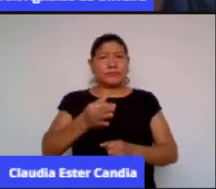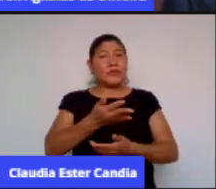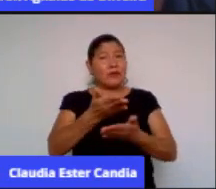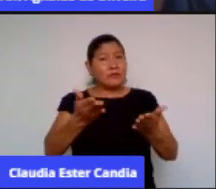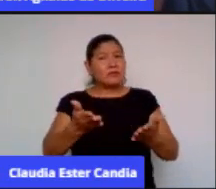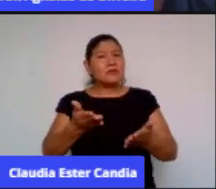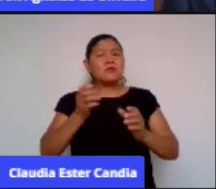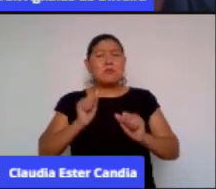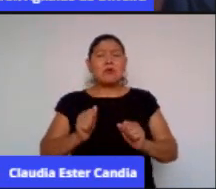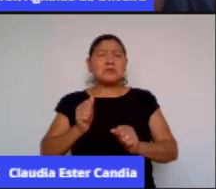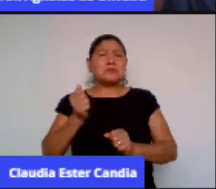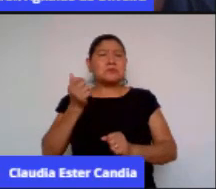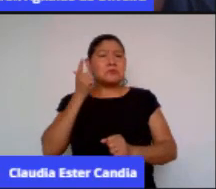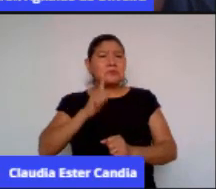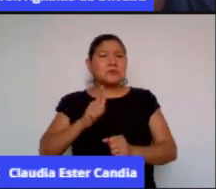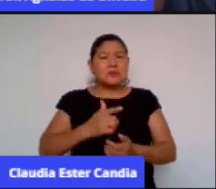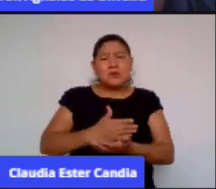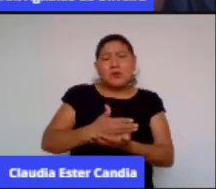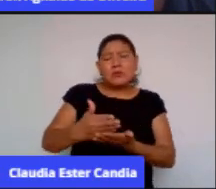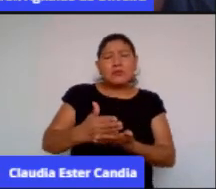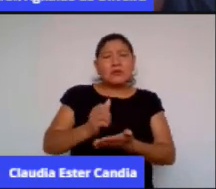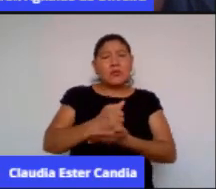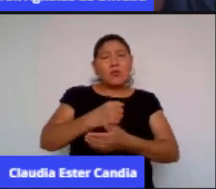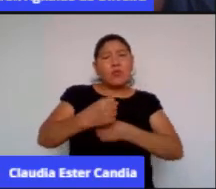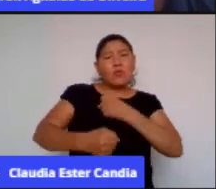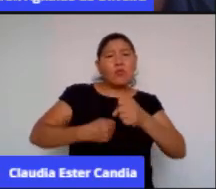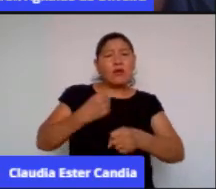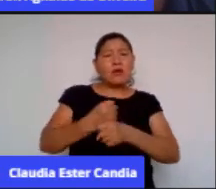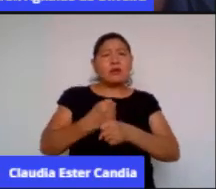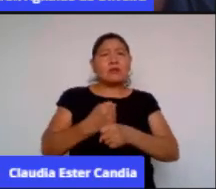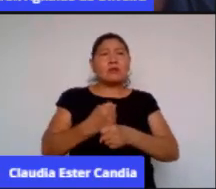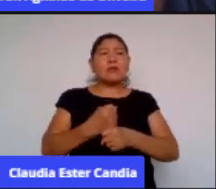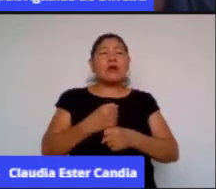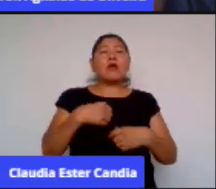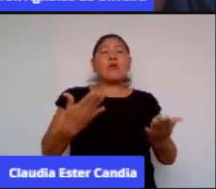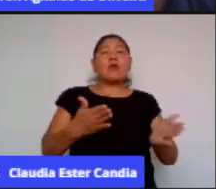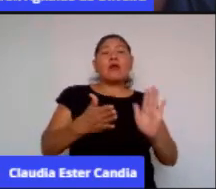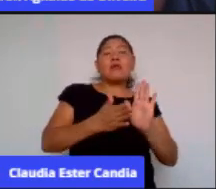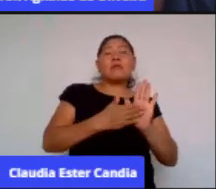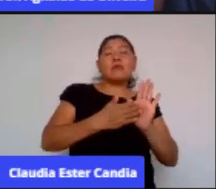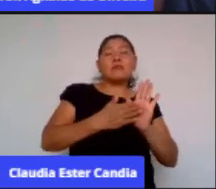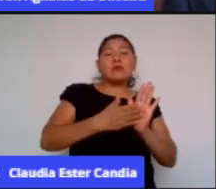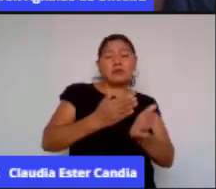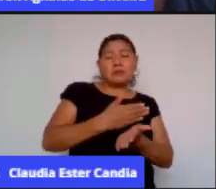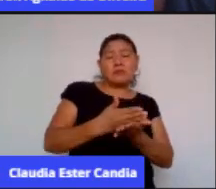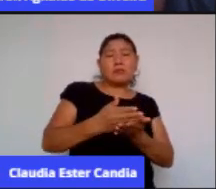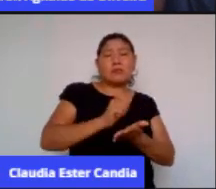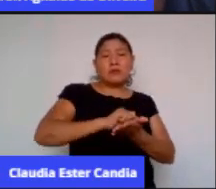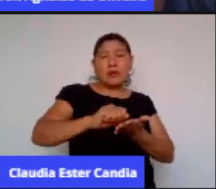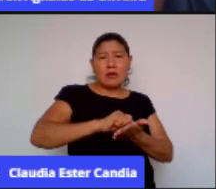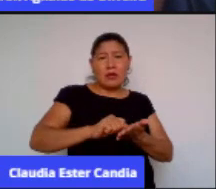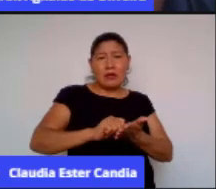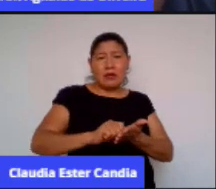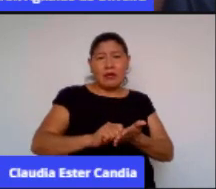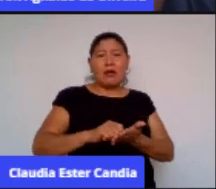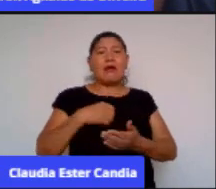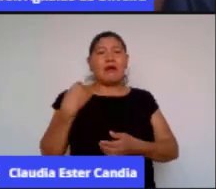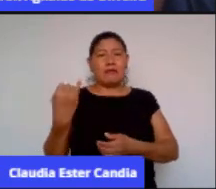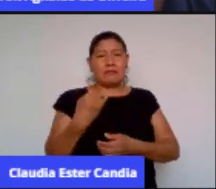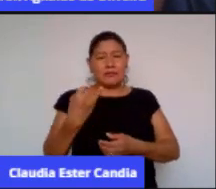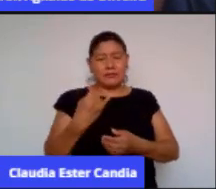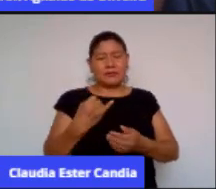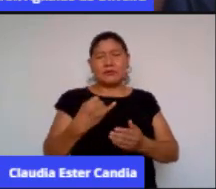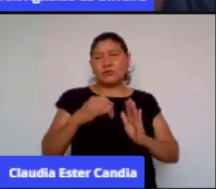como você vai fazer esse acompanhamento do processo de ensino-aprendizagem dos seus alunos. Registre esses acompanhamentos, encaminhe